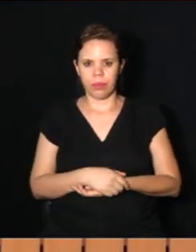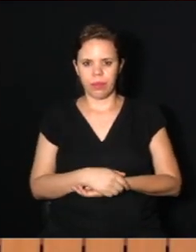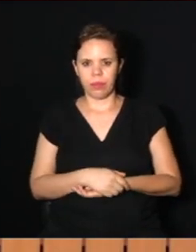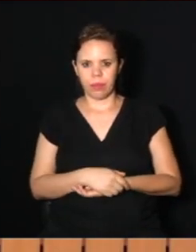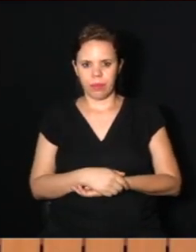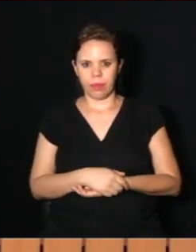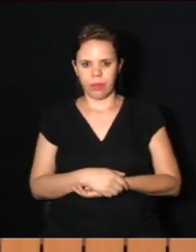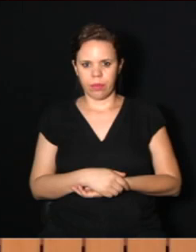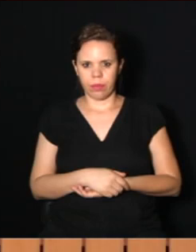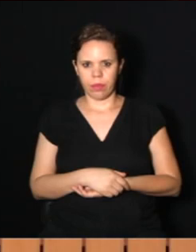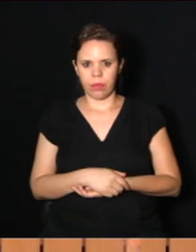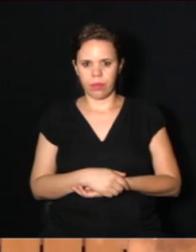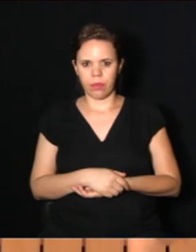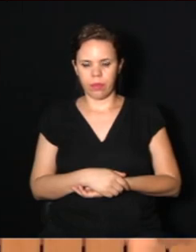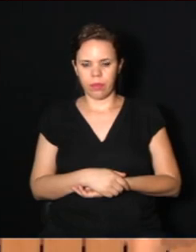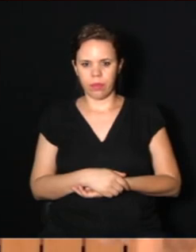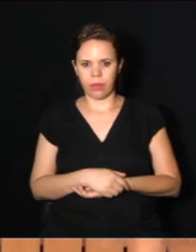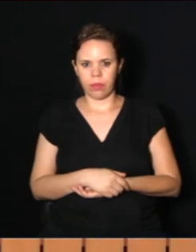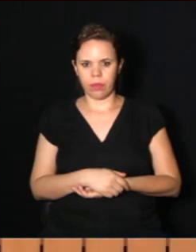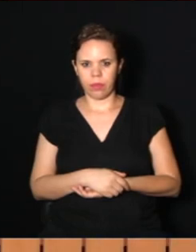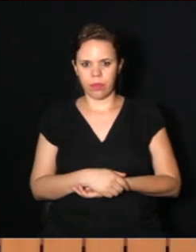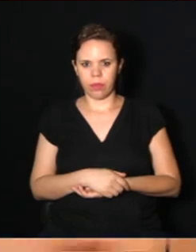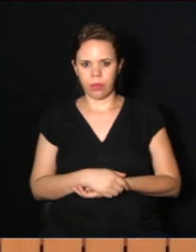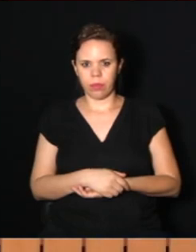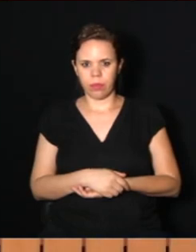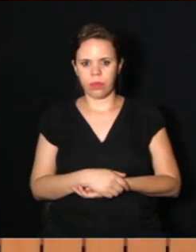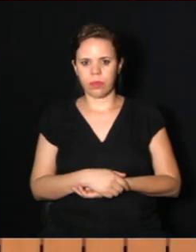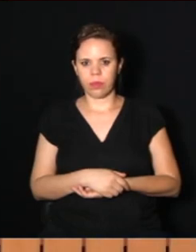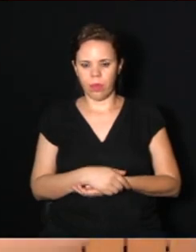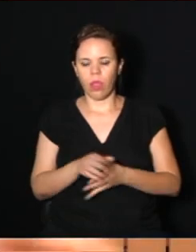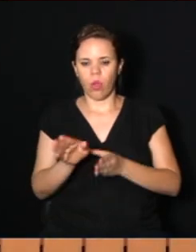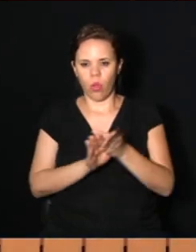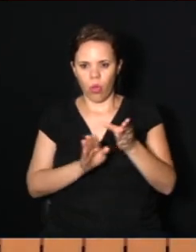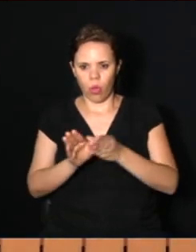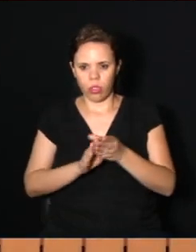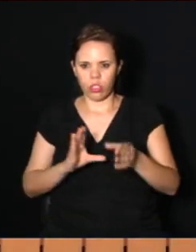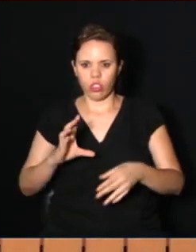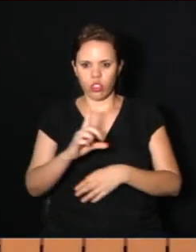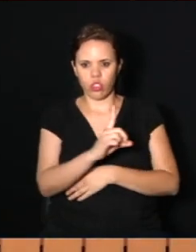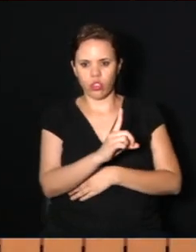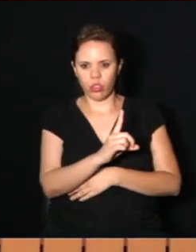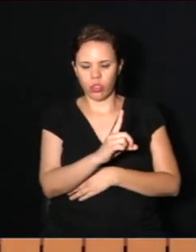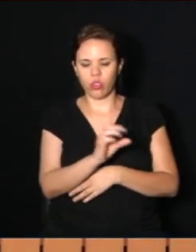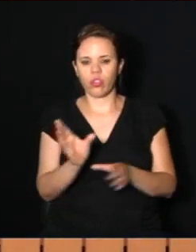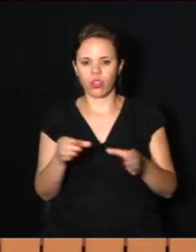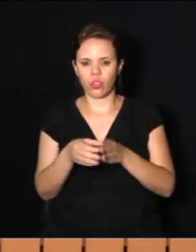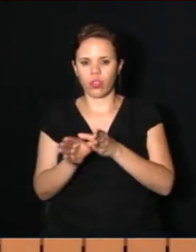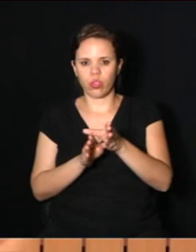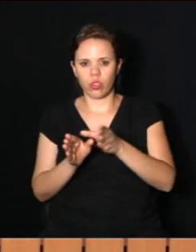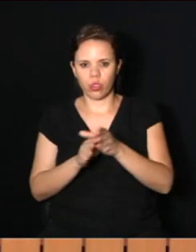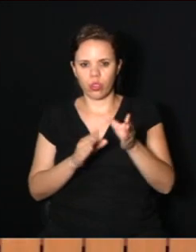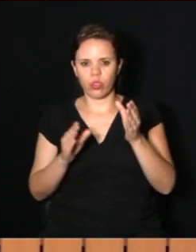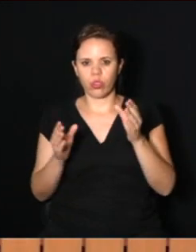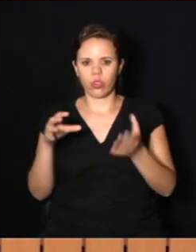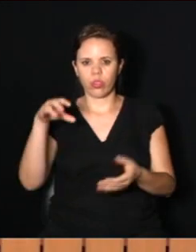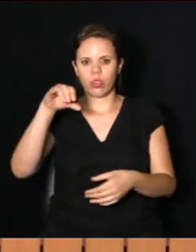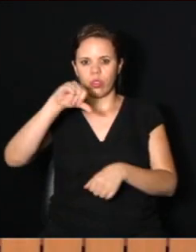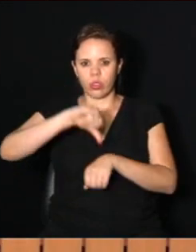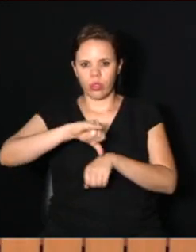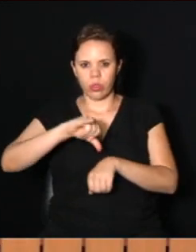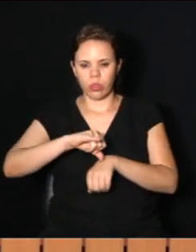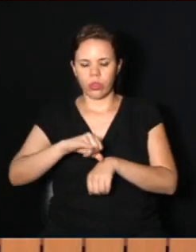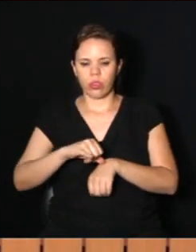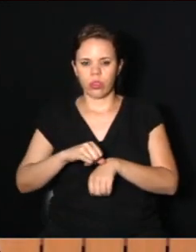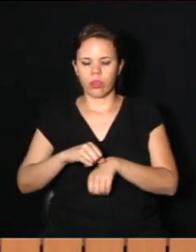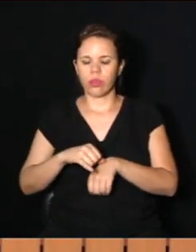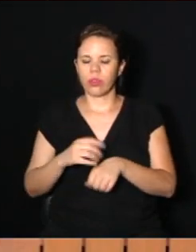Você é conselheiro? Não, você é diretor. Conselheiro coordenador do Conselho Regional de Psicologia, aqui da Seccional